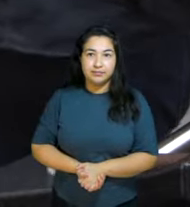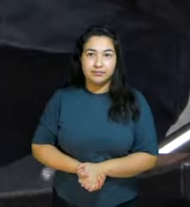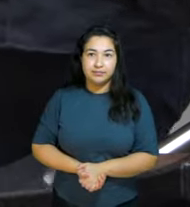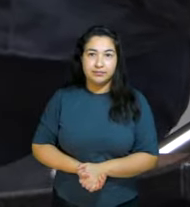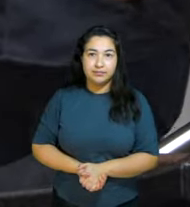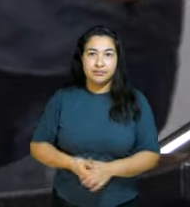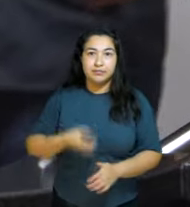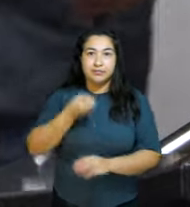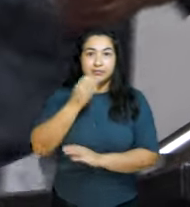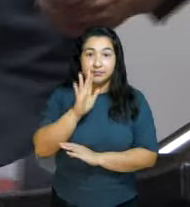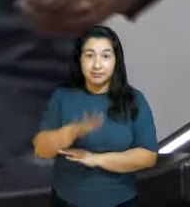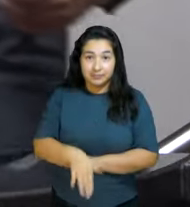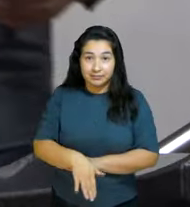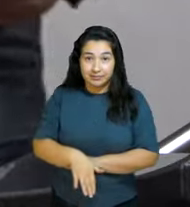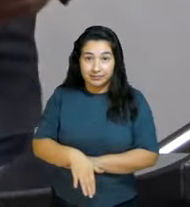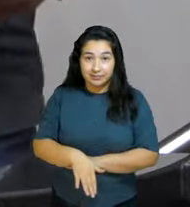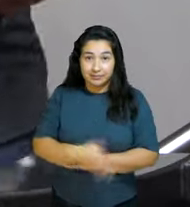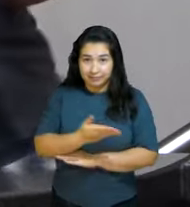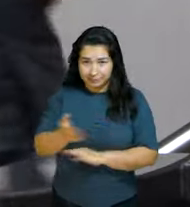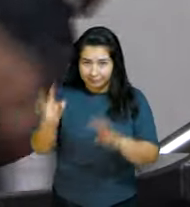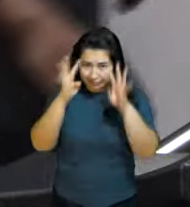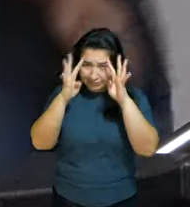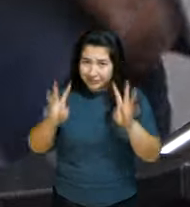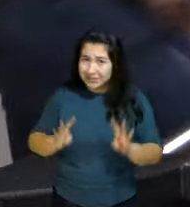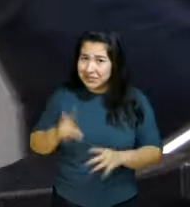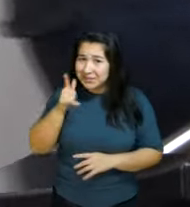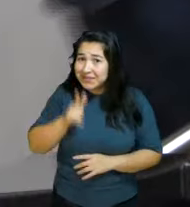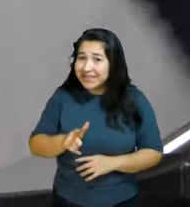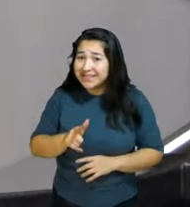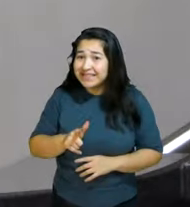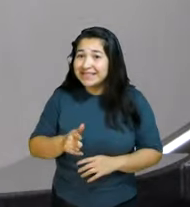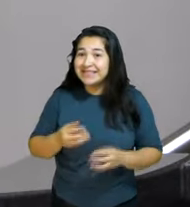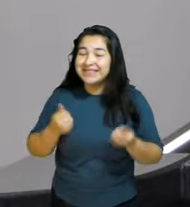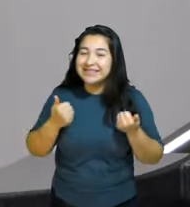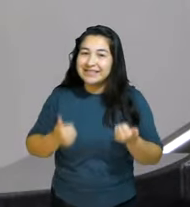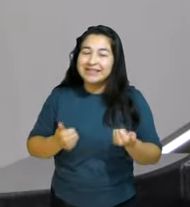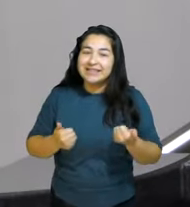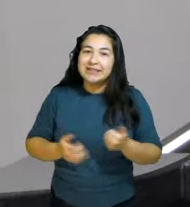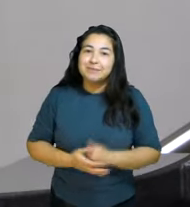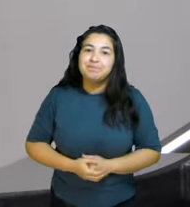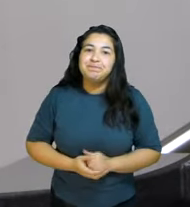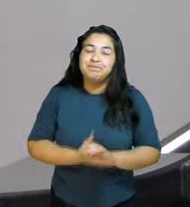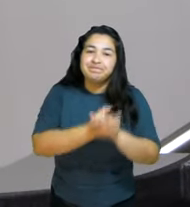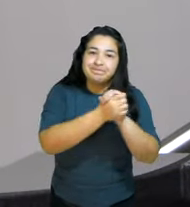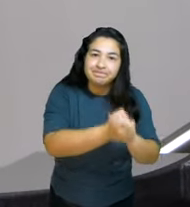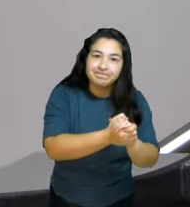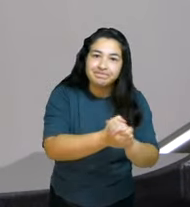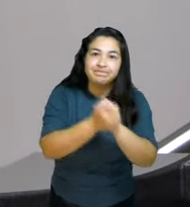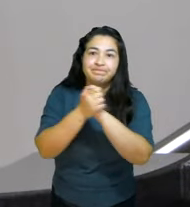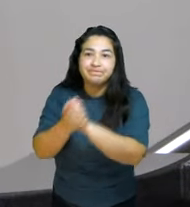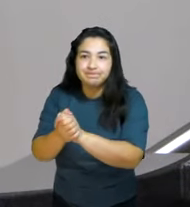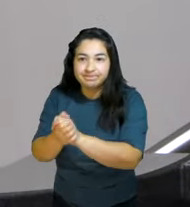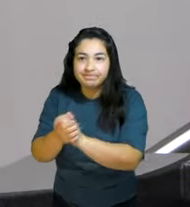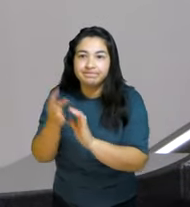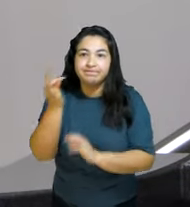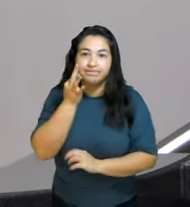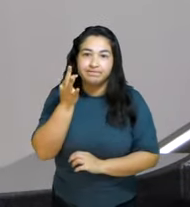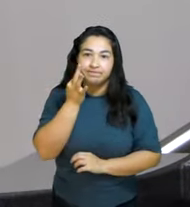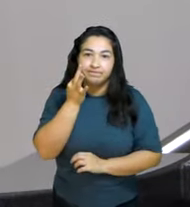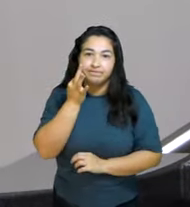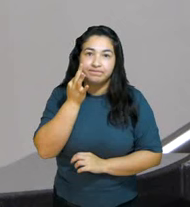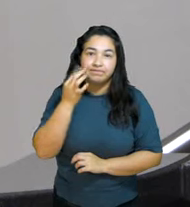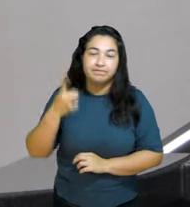Boa tarde, estão me ouvindo? Boa tarde a todos. Cumprimentar a mesa, o deputado Fernando, pela